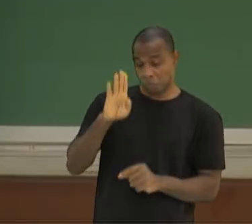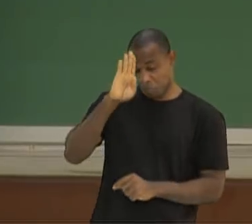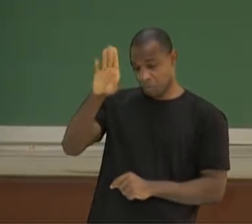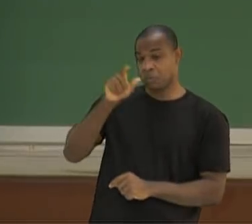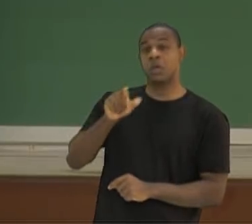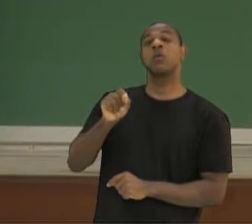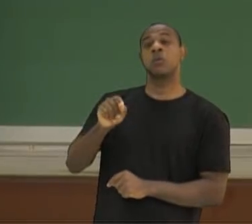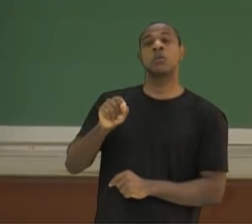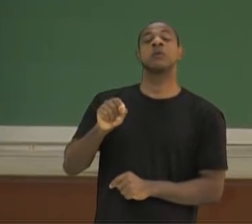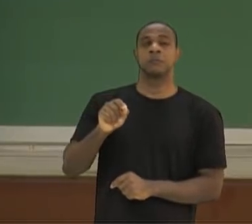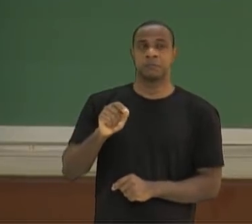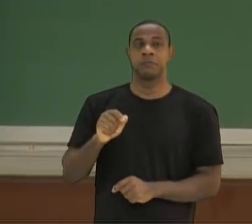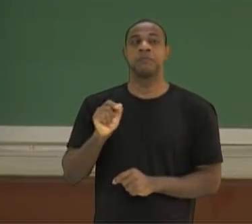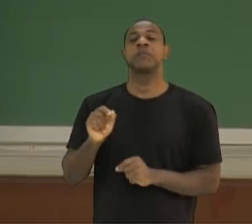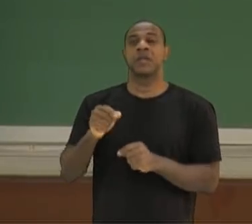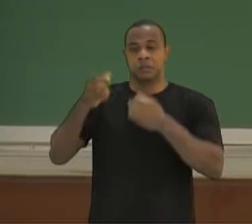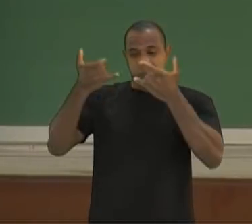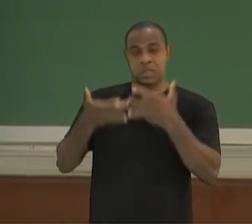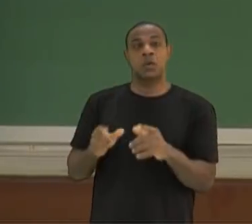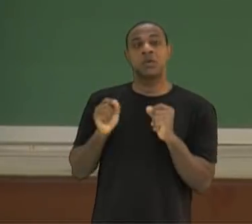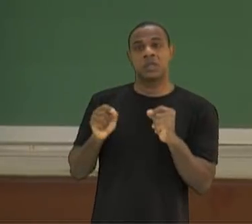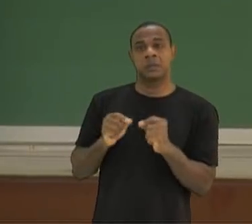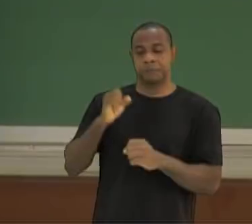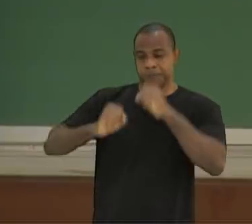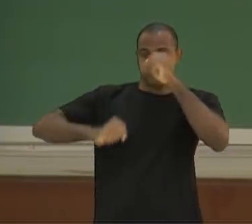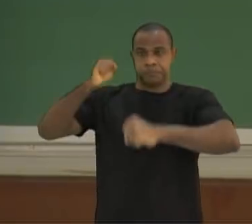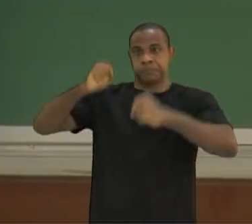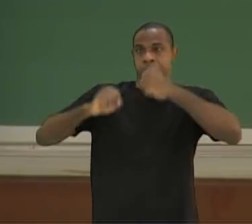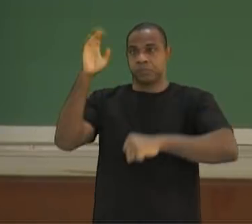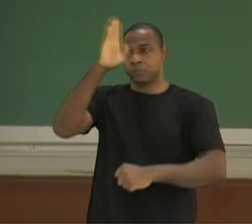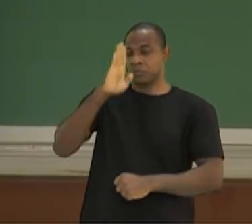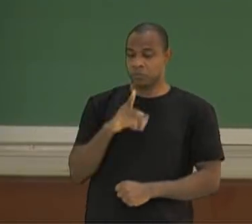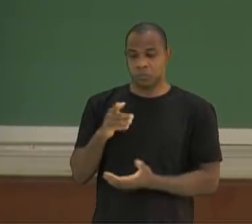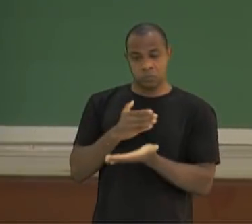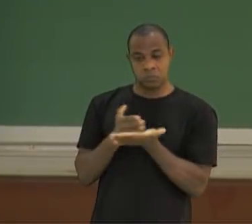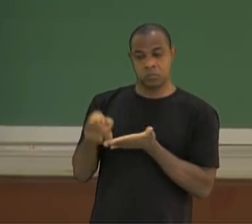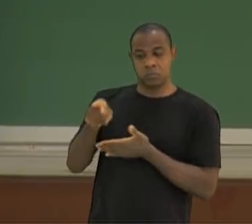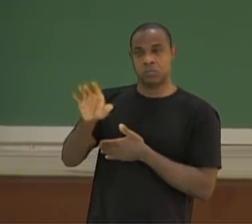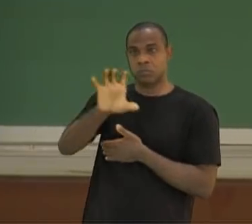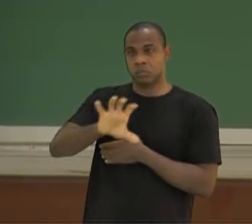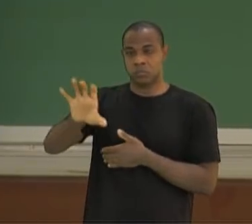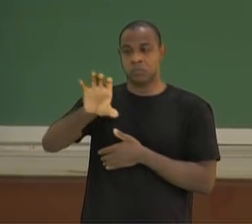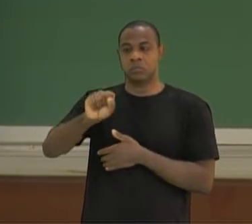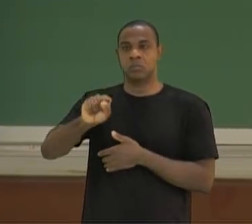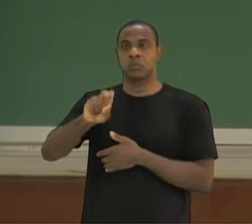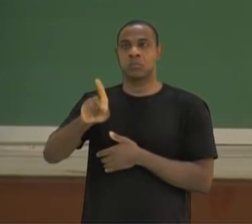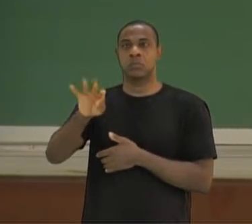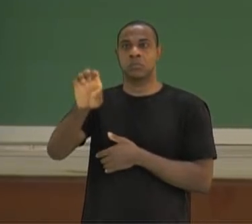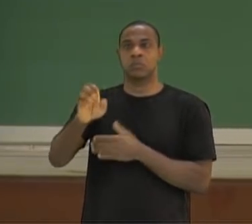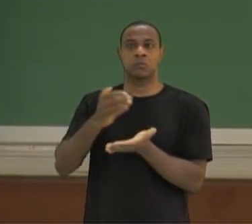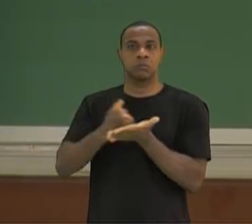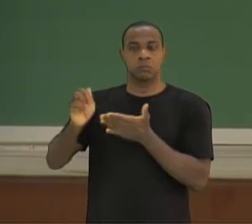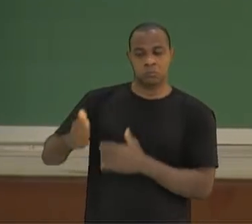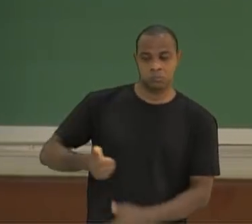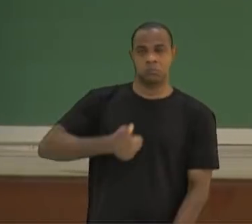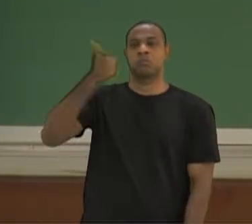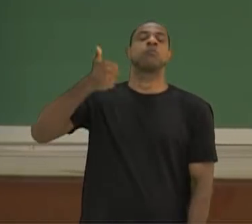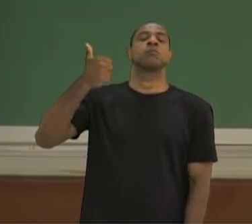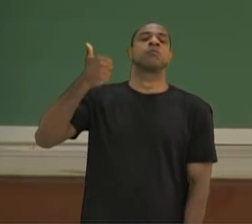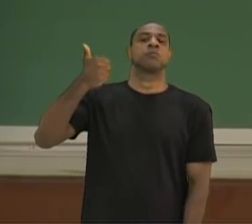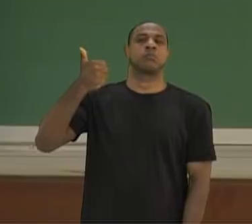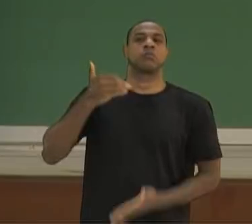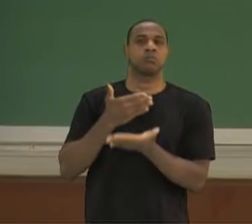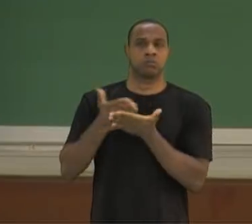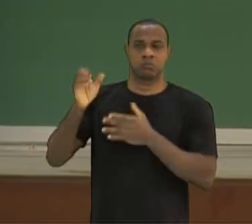mais relevantes é dizer que a industrialização do Brasil começa pela região Sudeste. O Sudeste teve